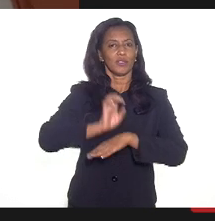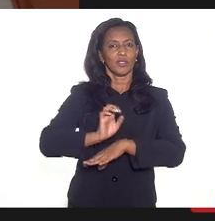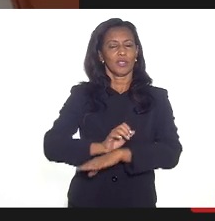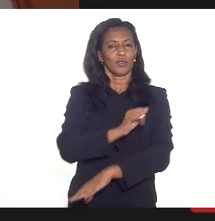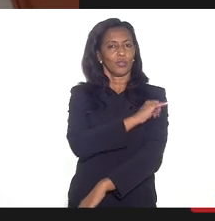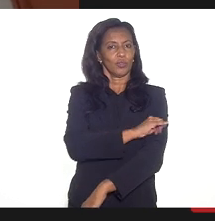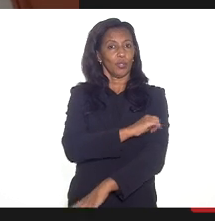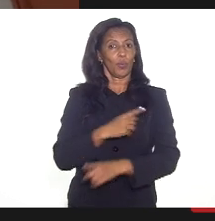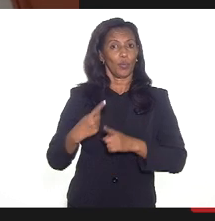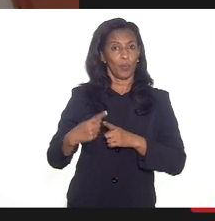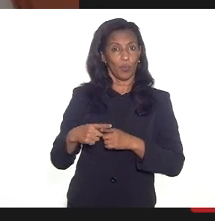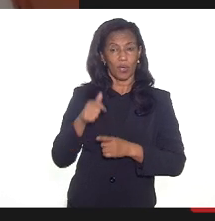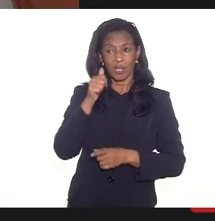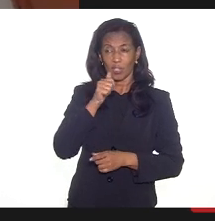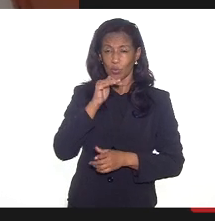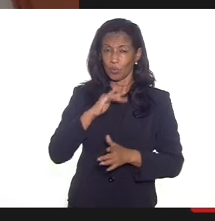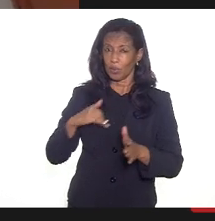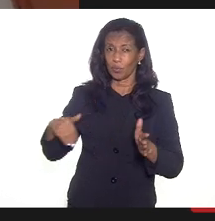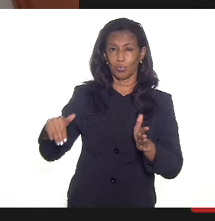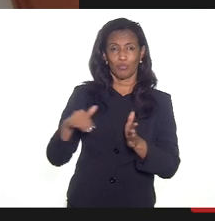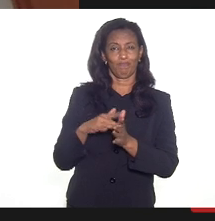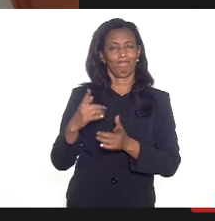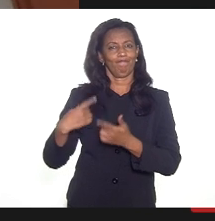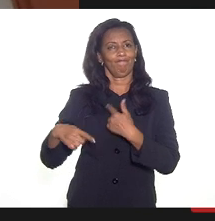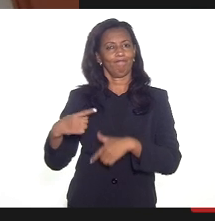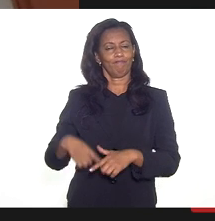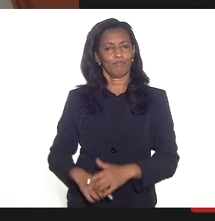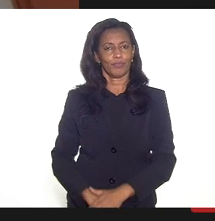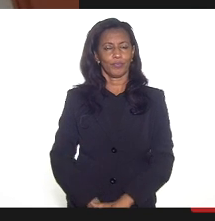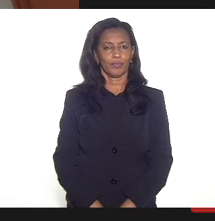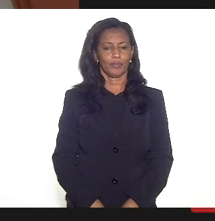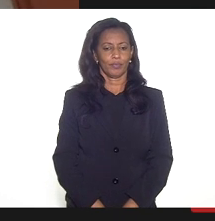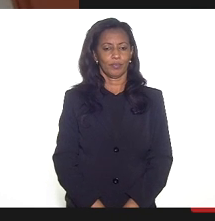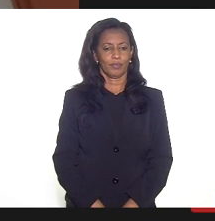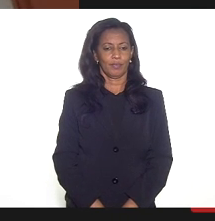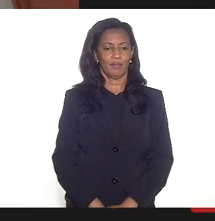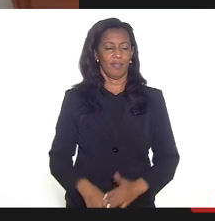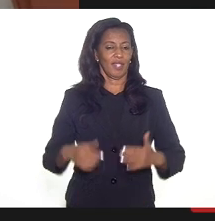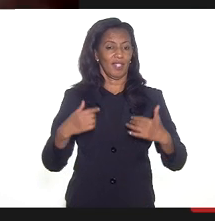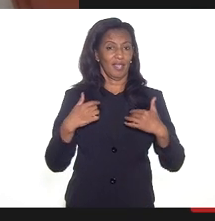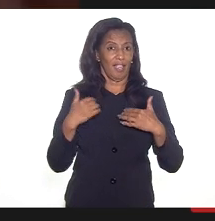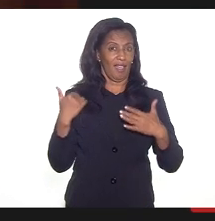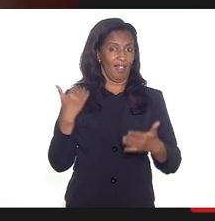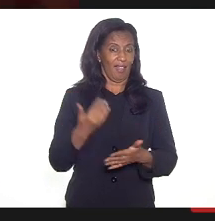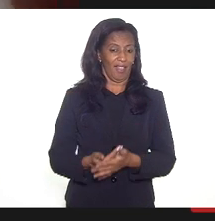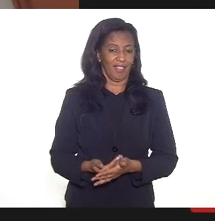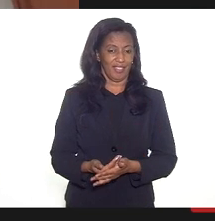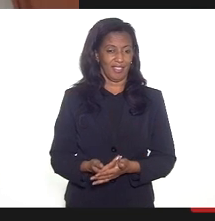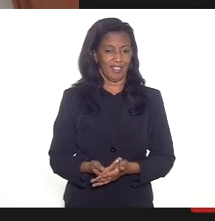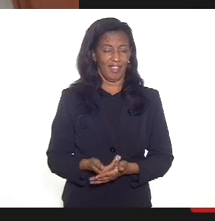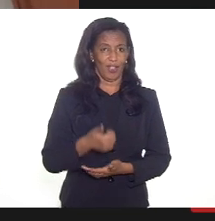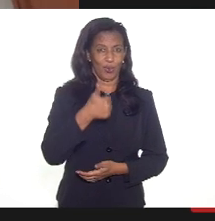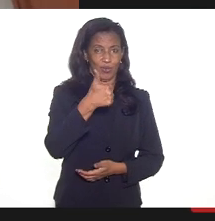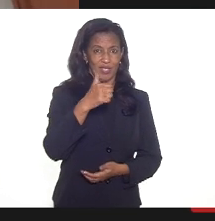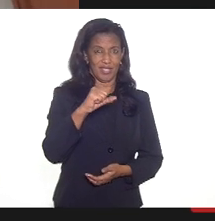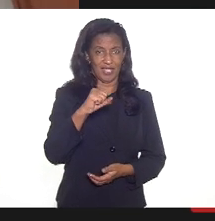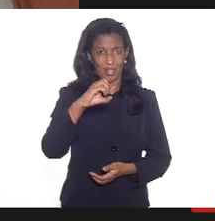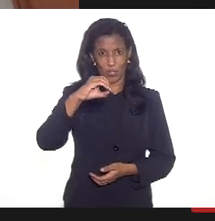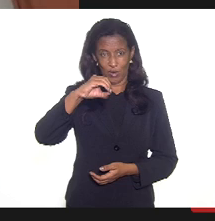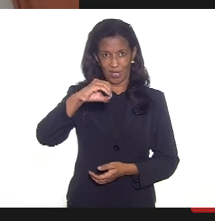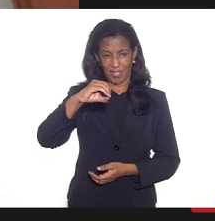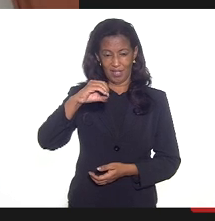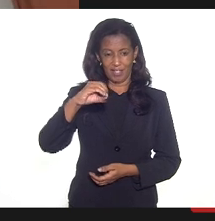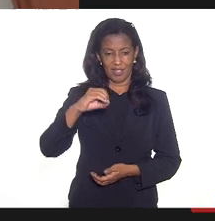Janeiro, porque elas estão em total retrocesso. Eu não vou me... Olha, até o Disque